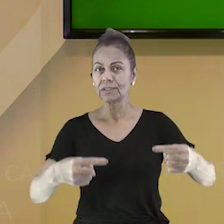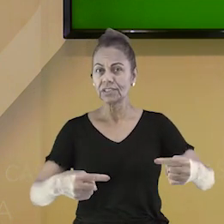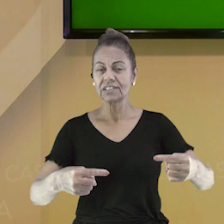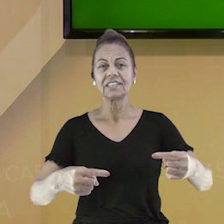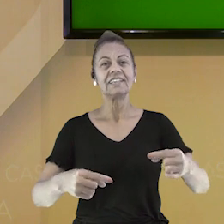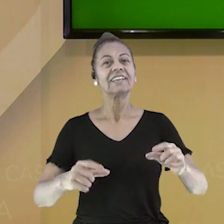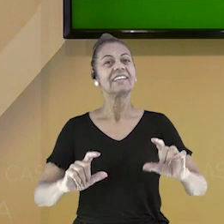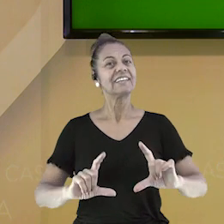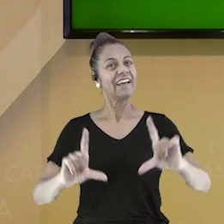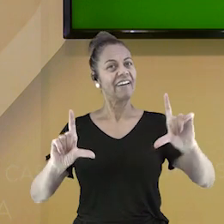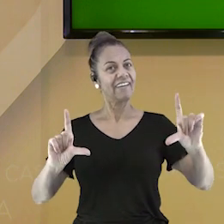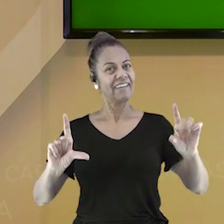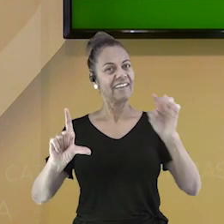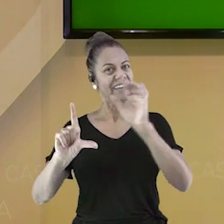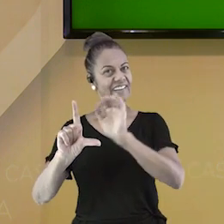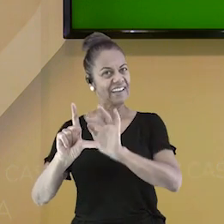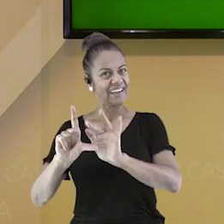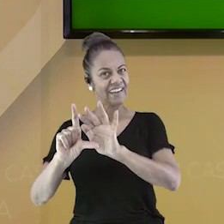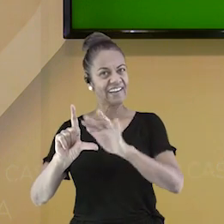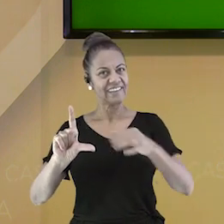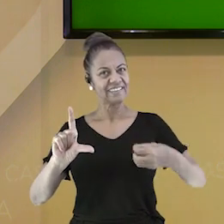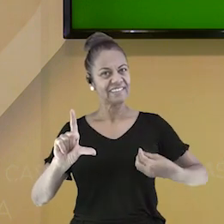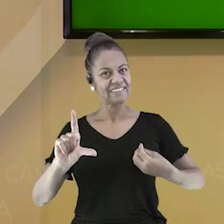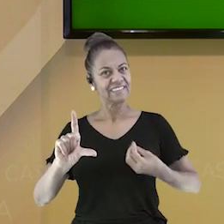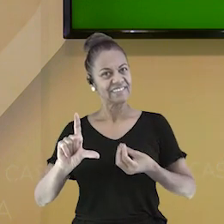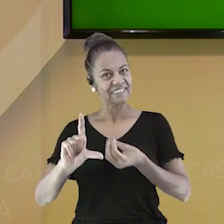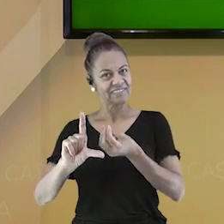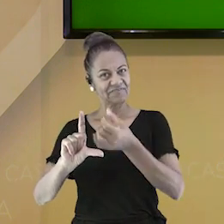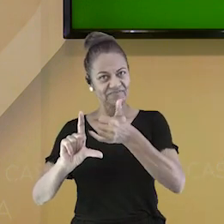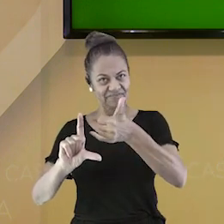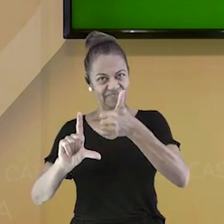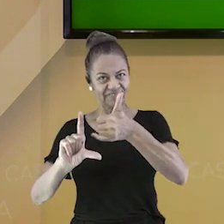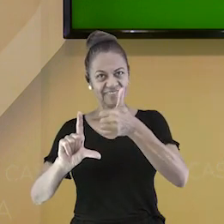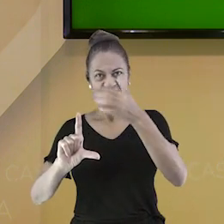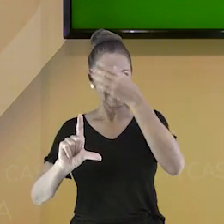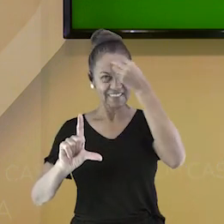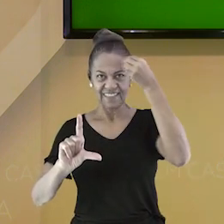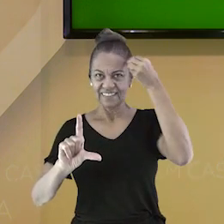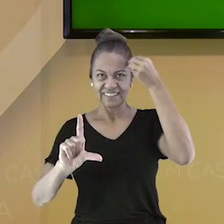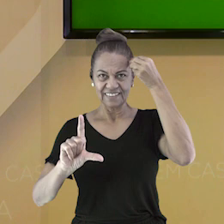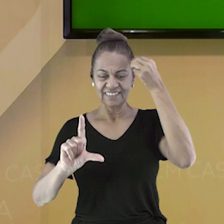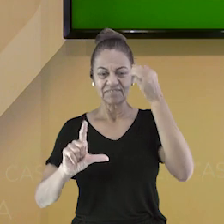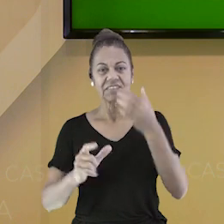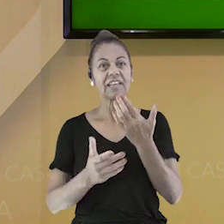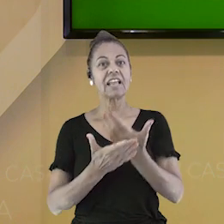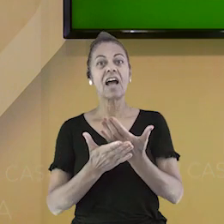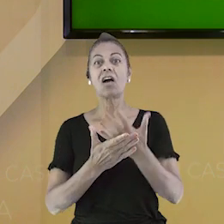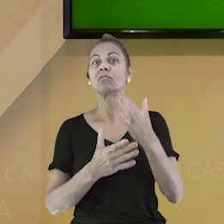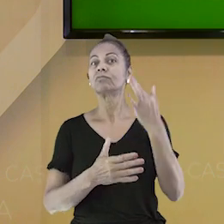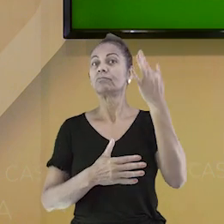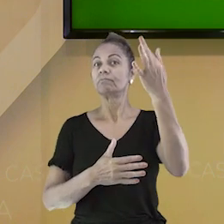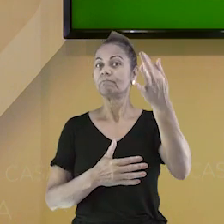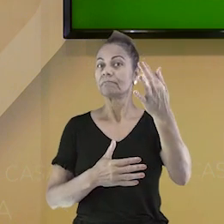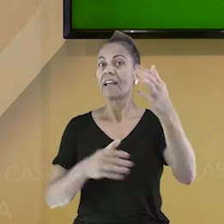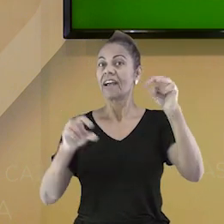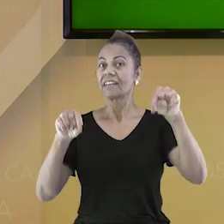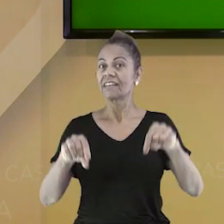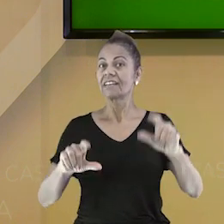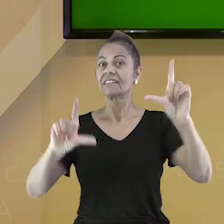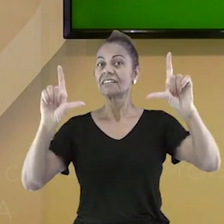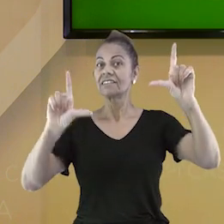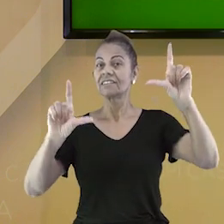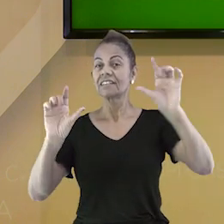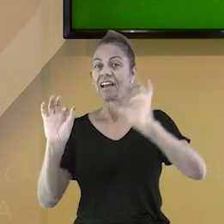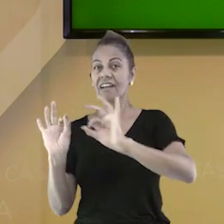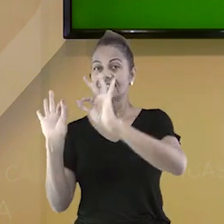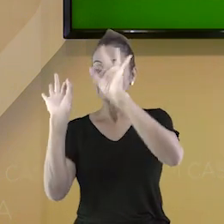tudo. E não esqueçam de registrar a presença de vocês, o QR Code está aqui na tela, tá? E espero que a gente se veja de novo na próxima